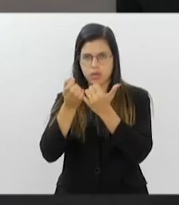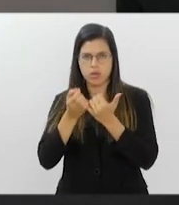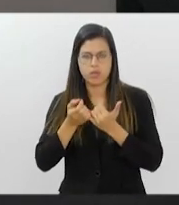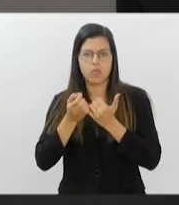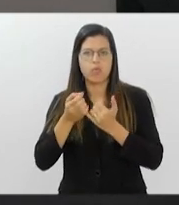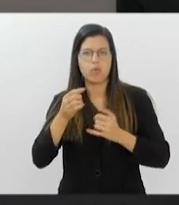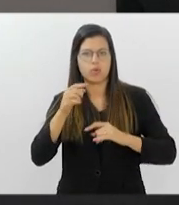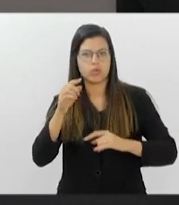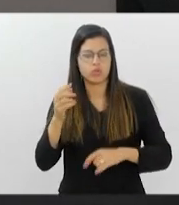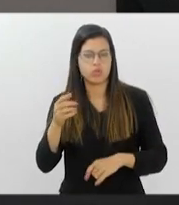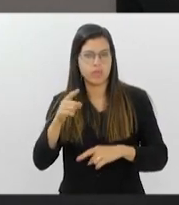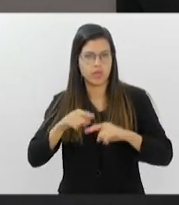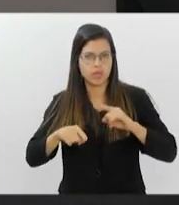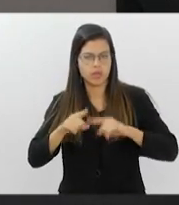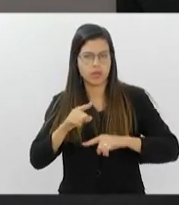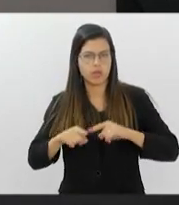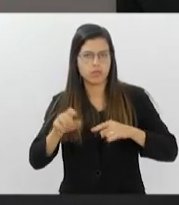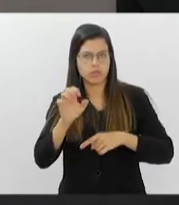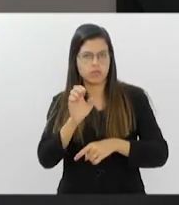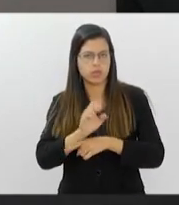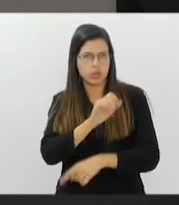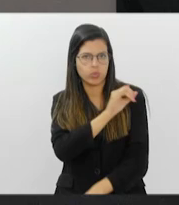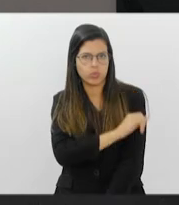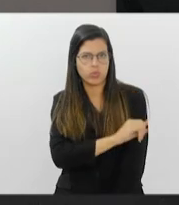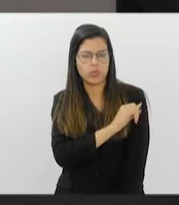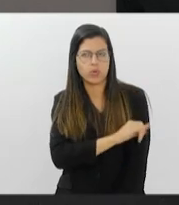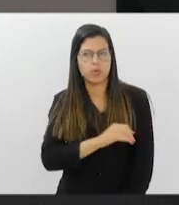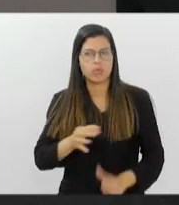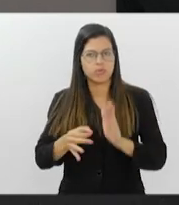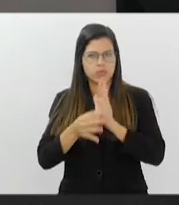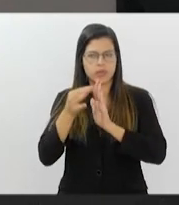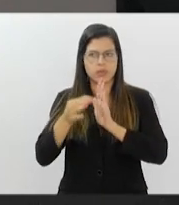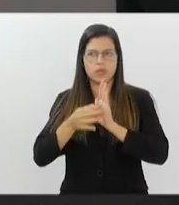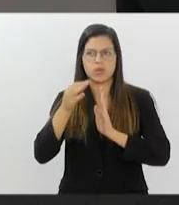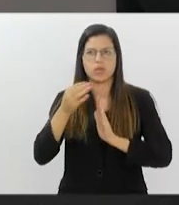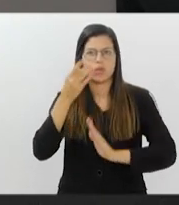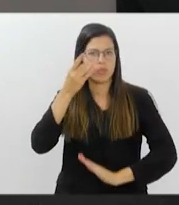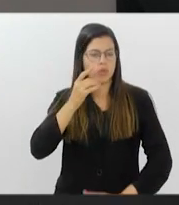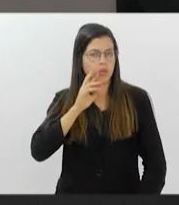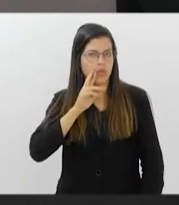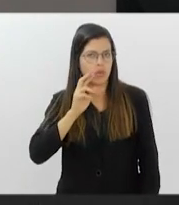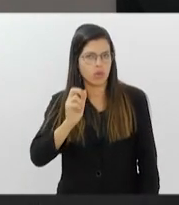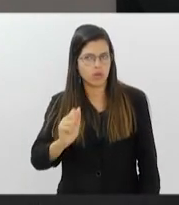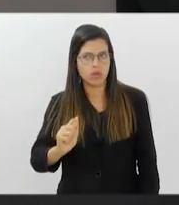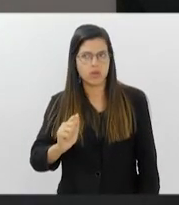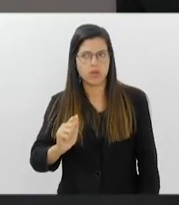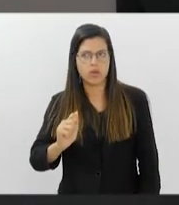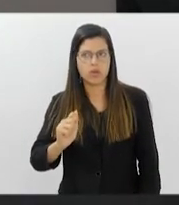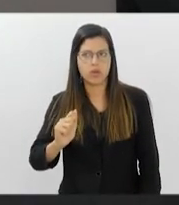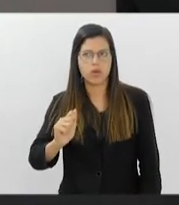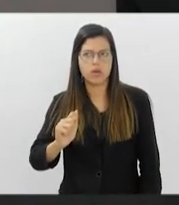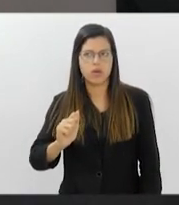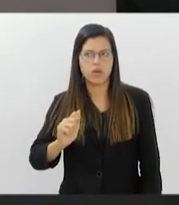do Estado do Rio de Janeiro. Parecer do deputado Rodrigo Amorim é pela